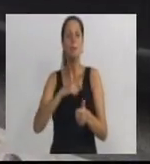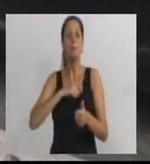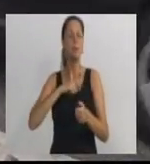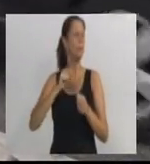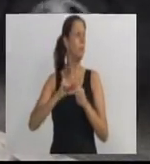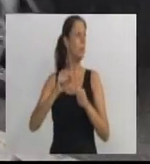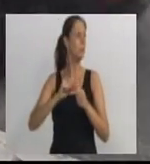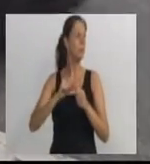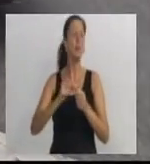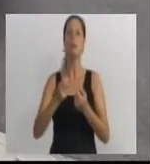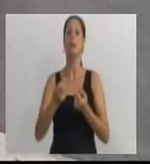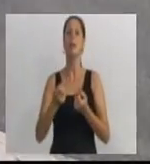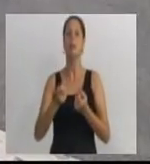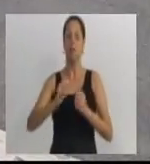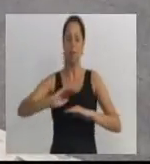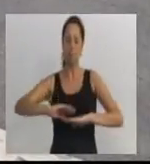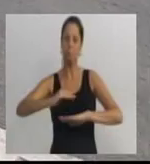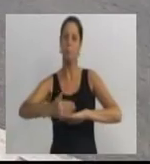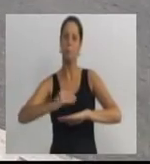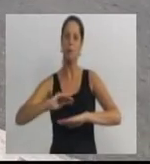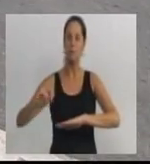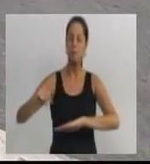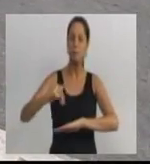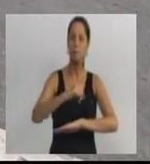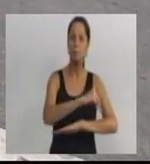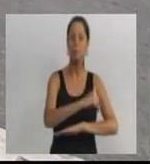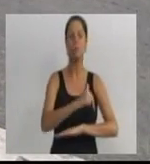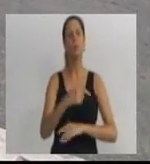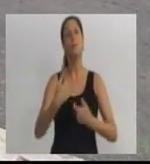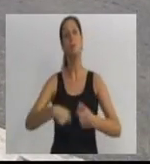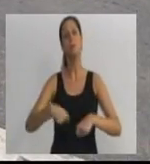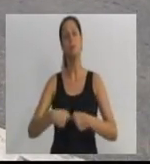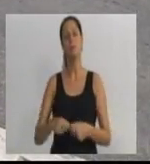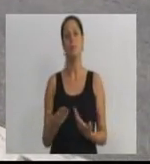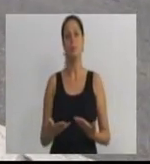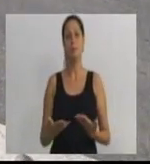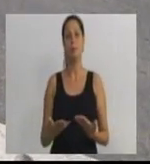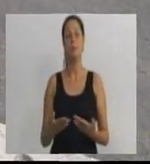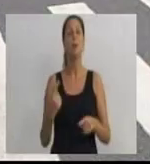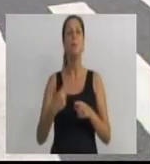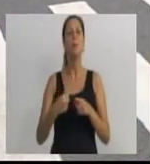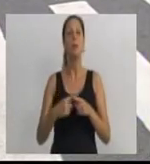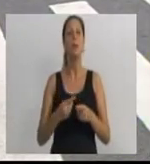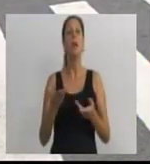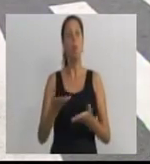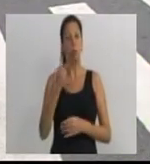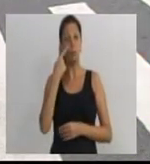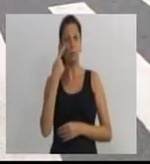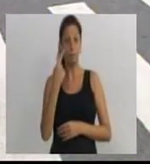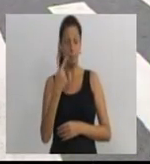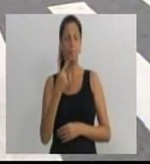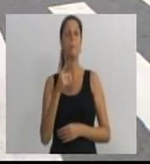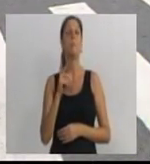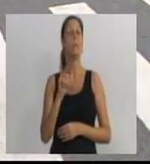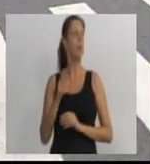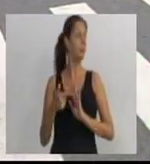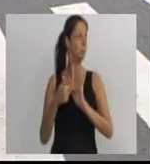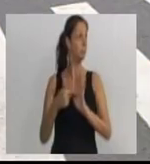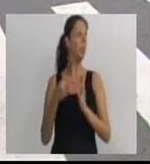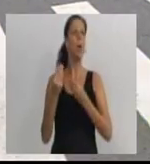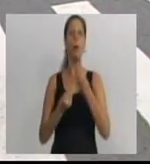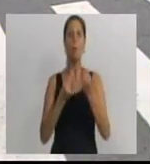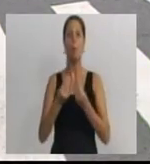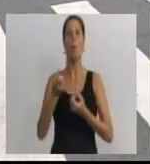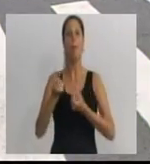correto? Para que os veículos possam atravessar ali, ó. Não precisa fazer isso aí. Ele vai lá agora, ele atravessa lá a BR e depois volta de